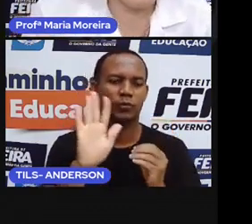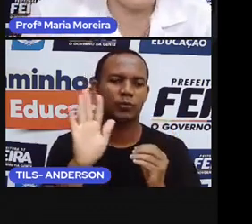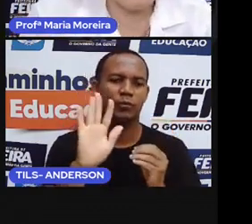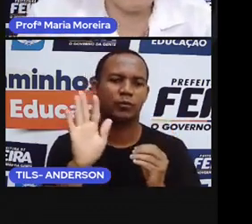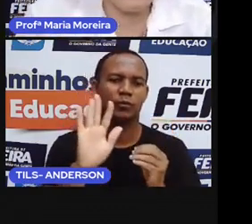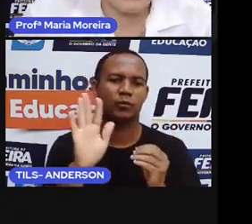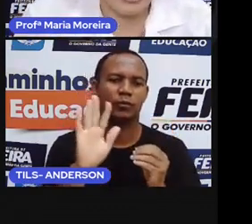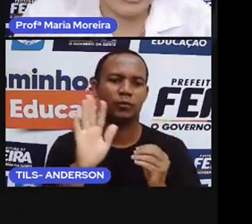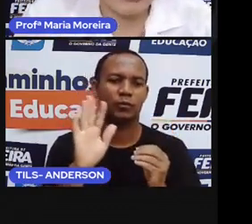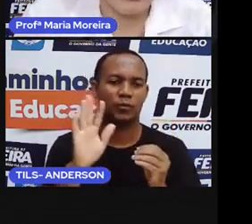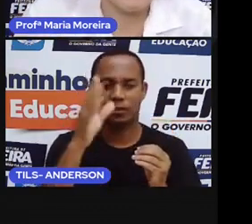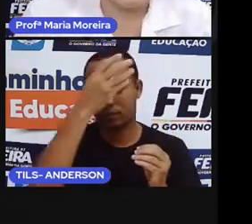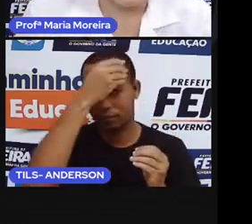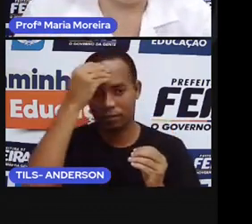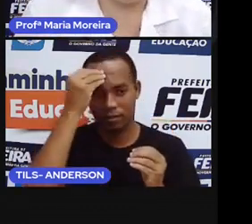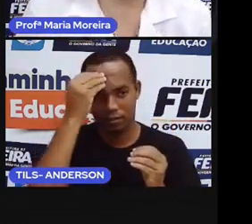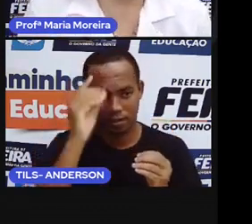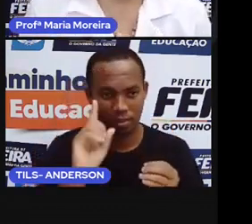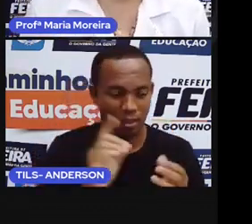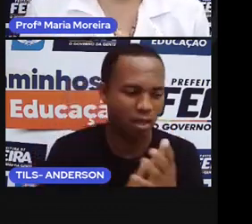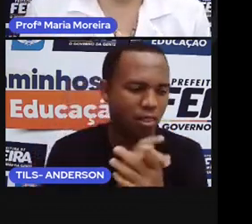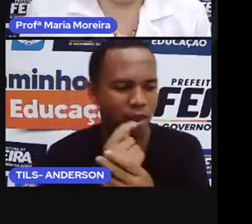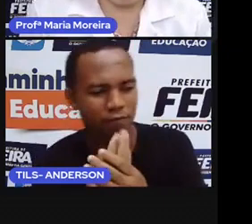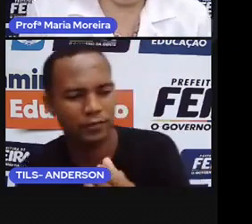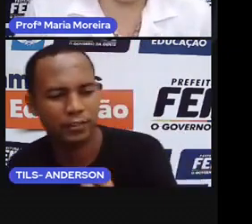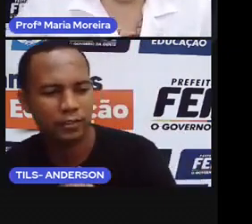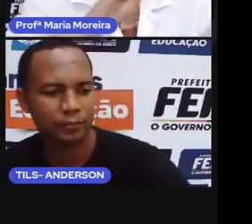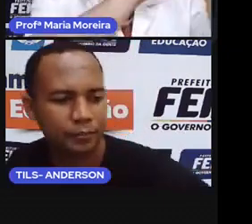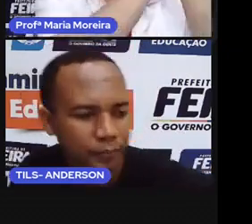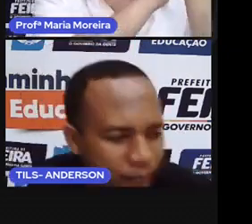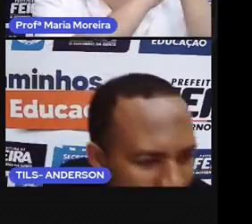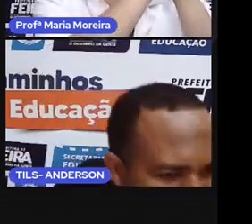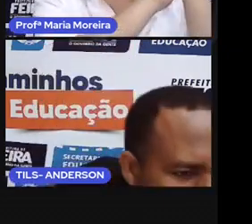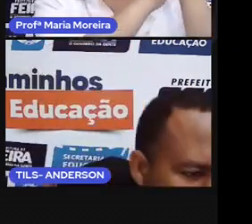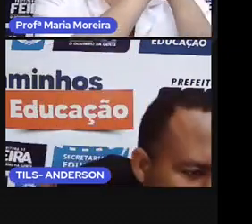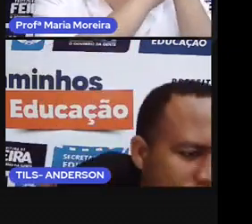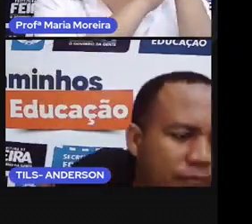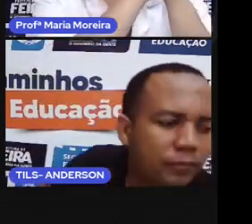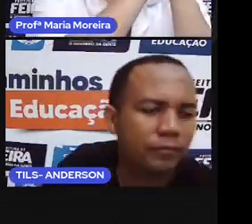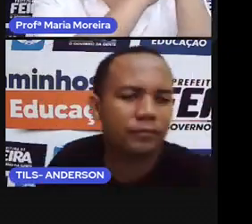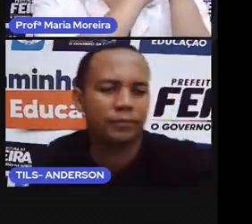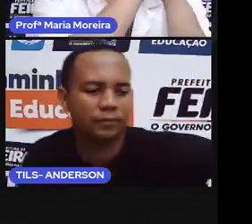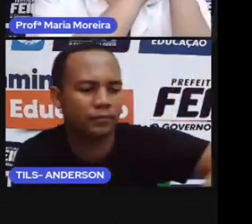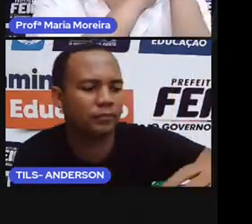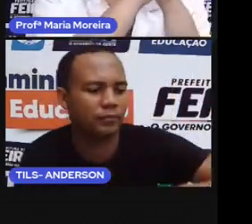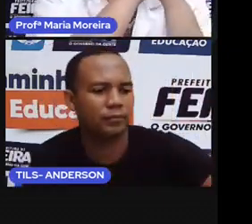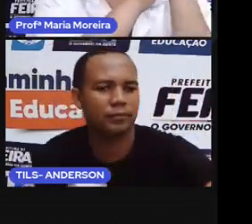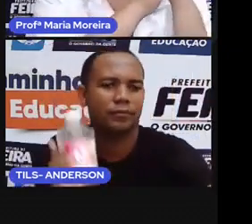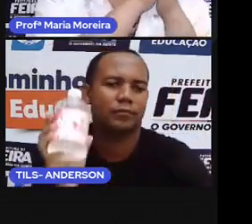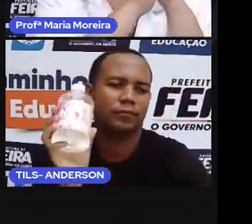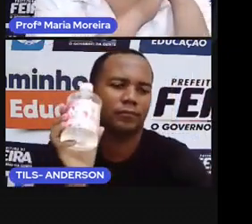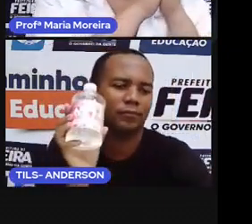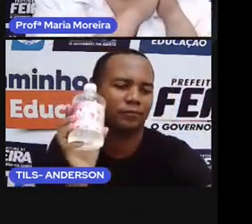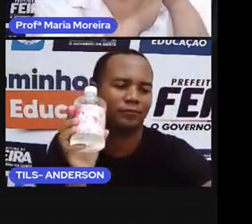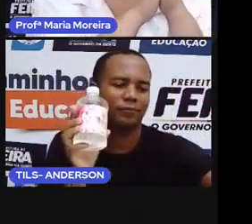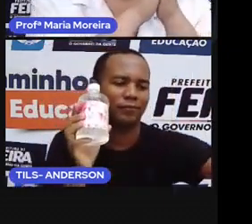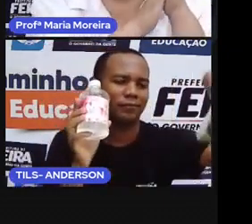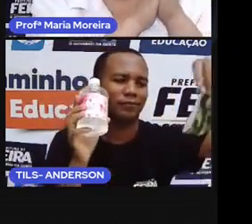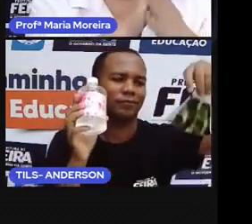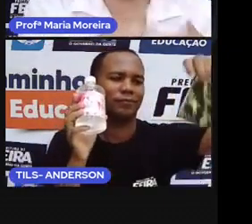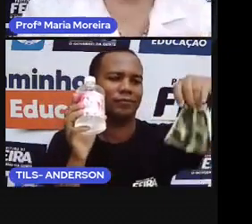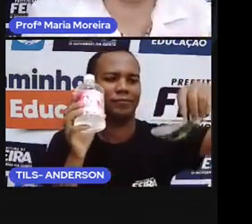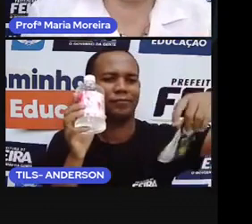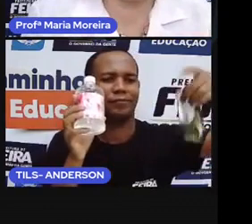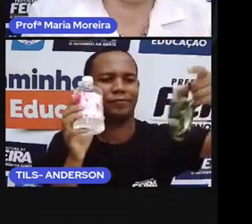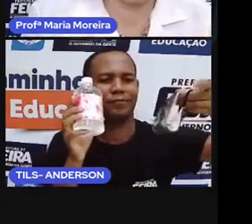beijo no coração, não esqueçam, né? Lavem as mãos, né? Lava uma mão, lava outra, lava